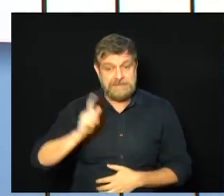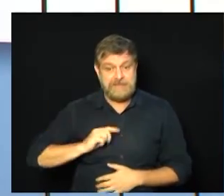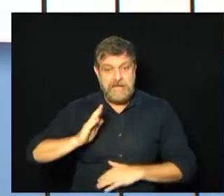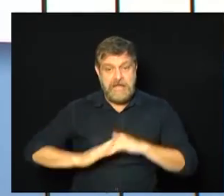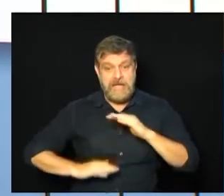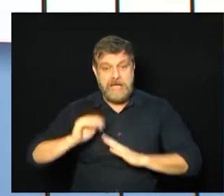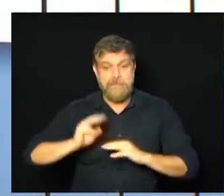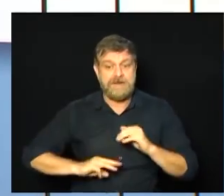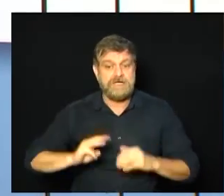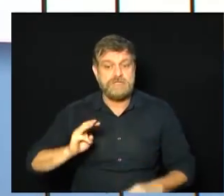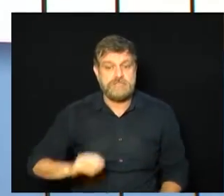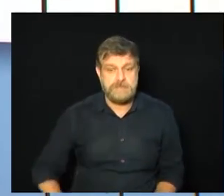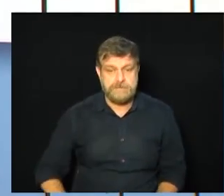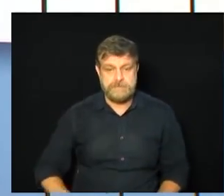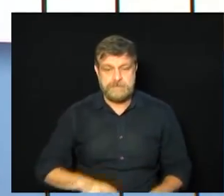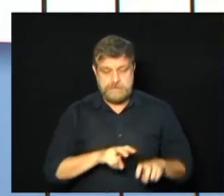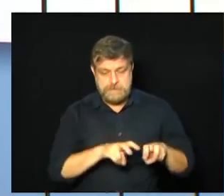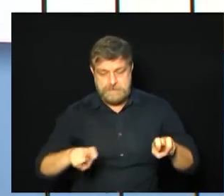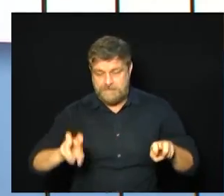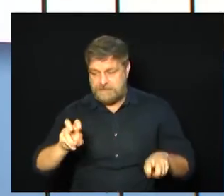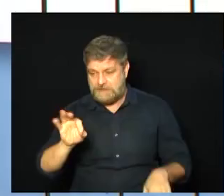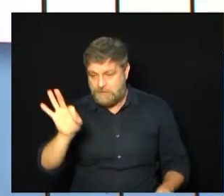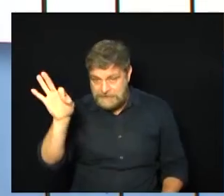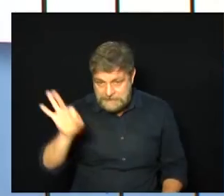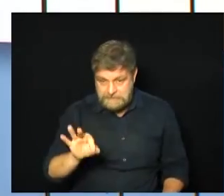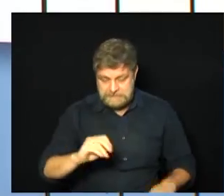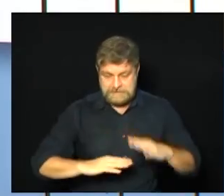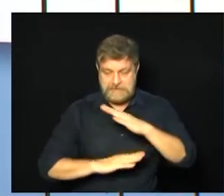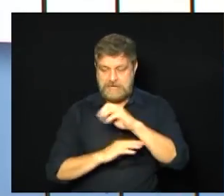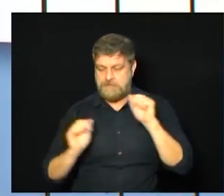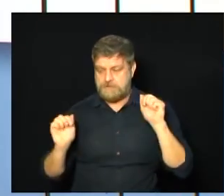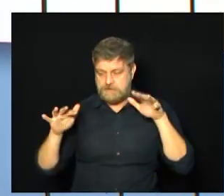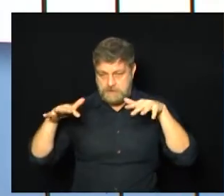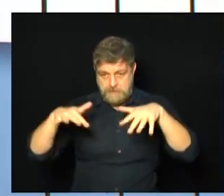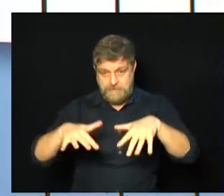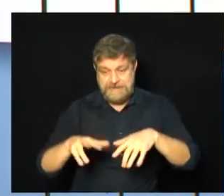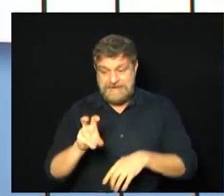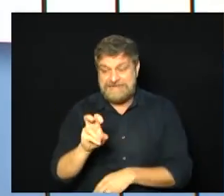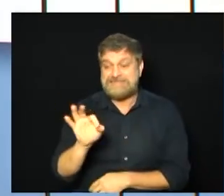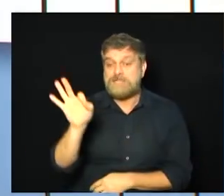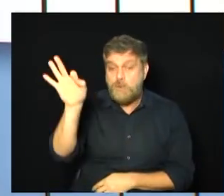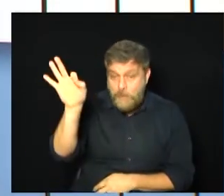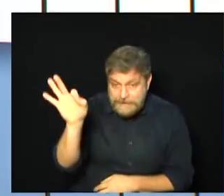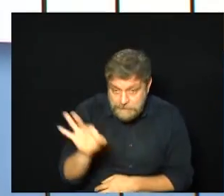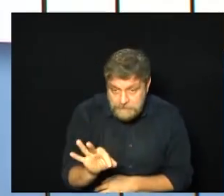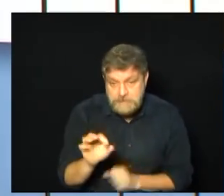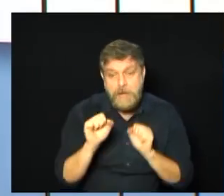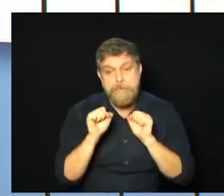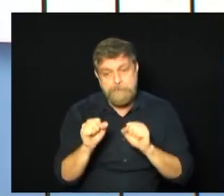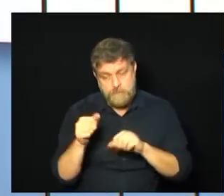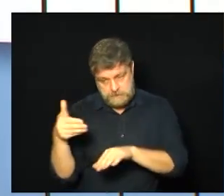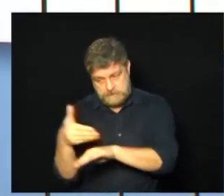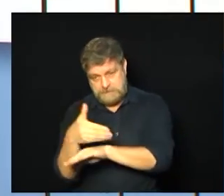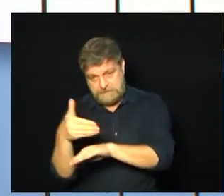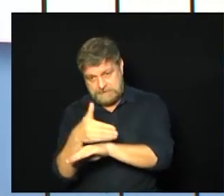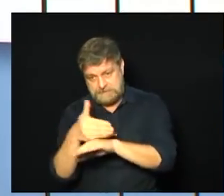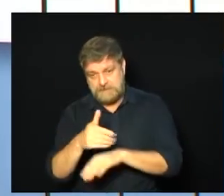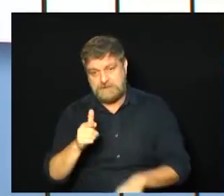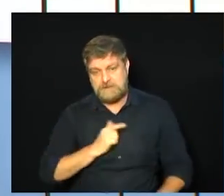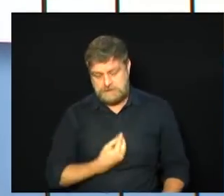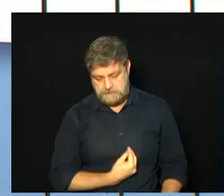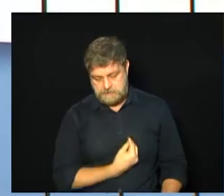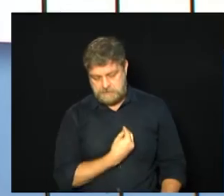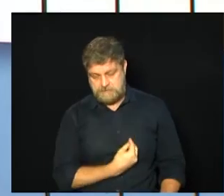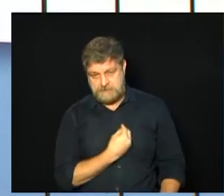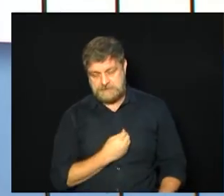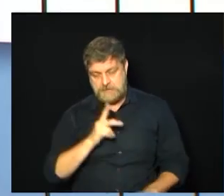mesa, nós temos aí 50% da capacidade do plenário pode ser ocupada com a presença